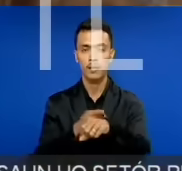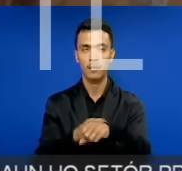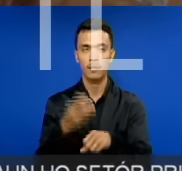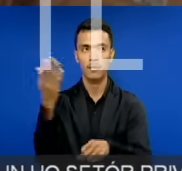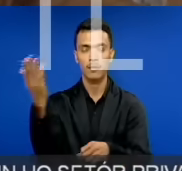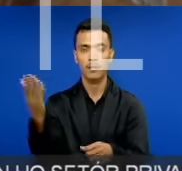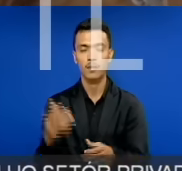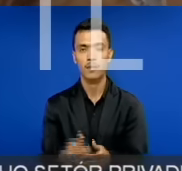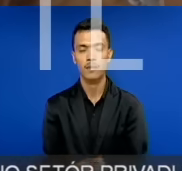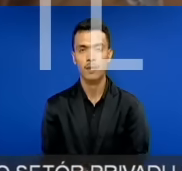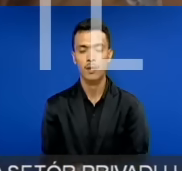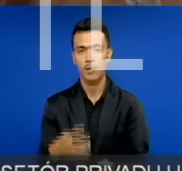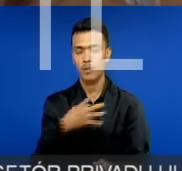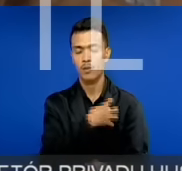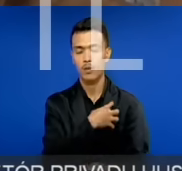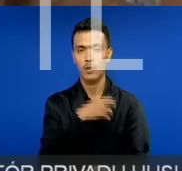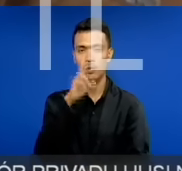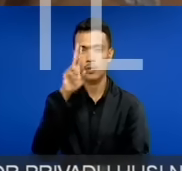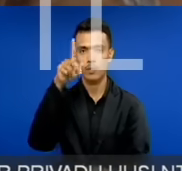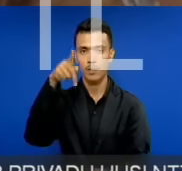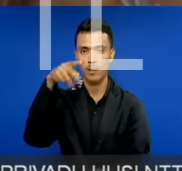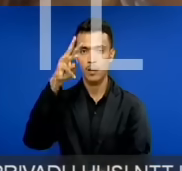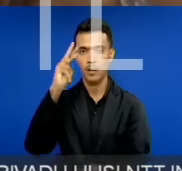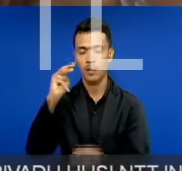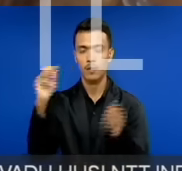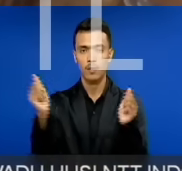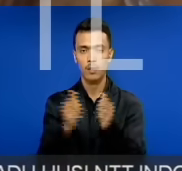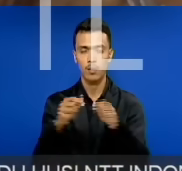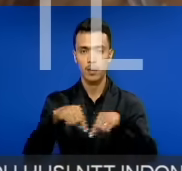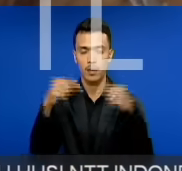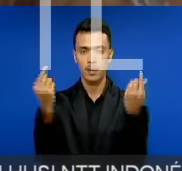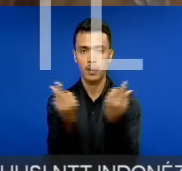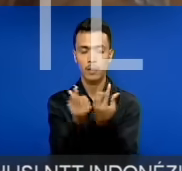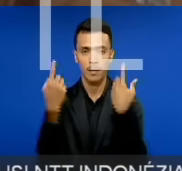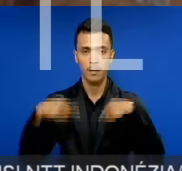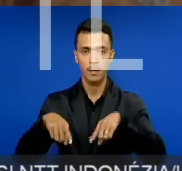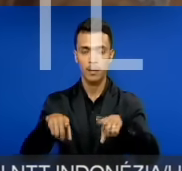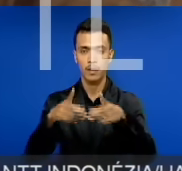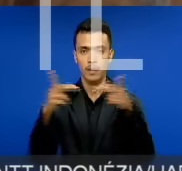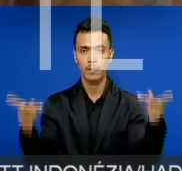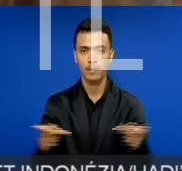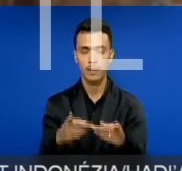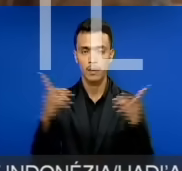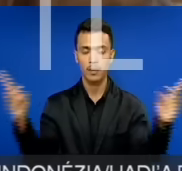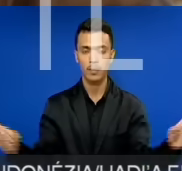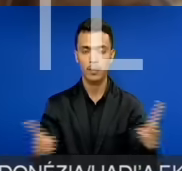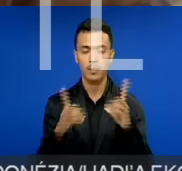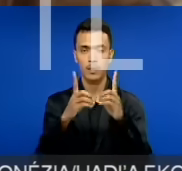líder da Polícia Marítima, com aqueles na equipa, né? Vaquedas e fazem acontecimentos e a área branca de